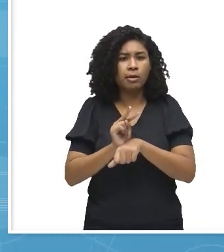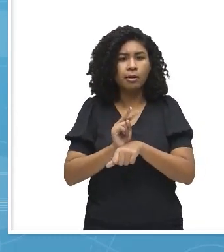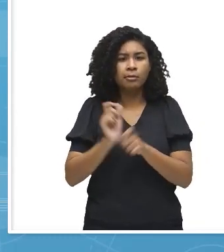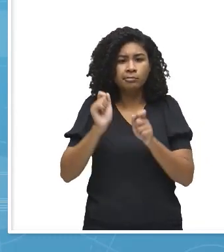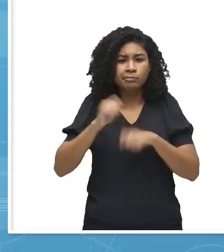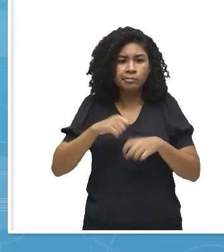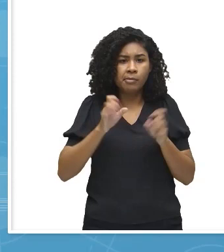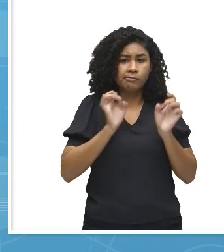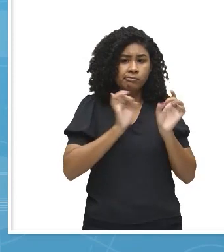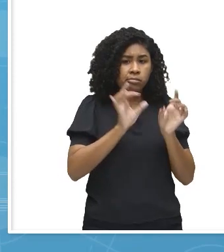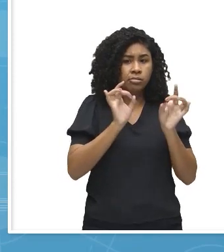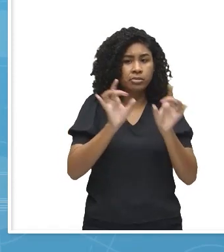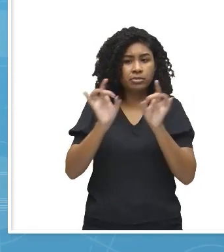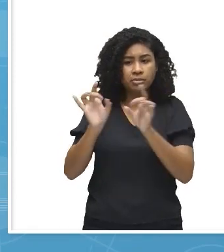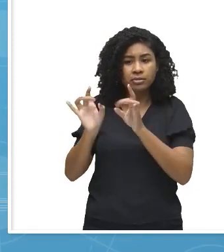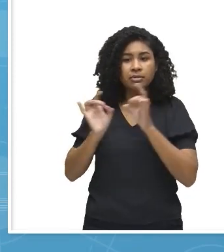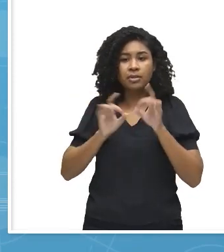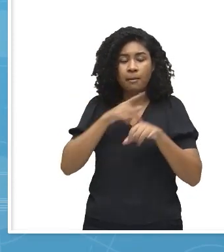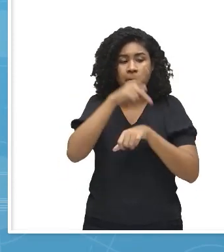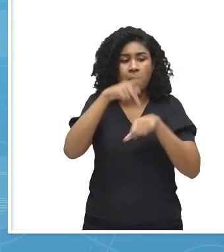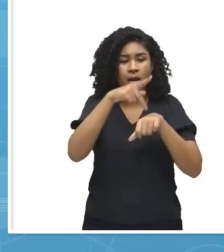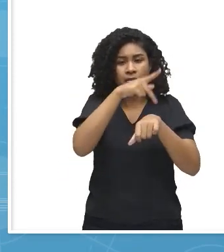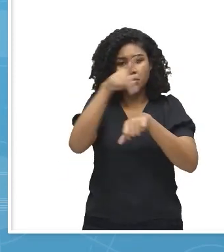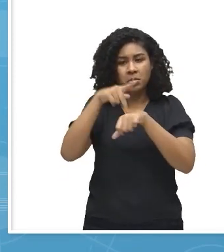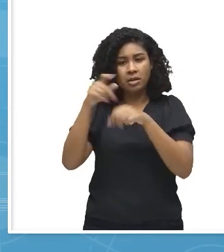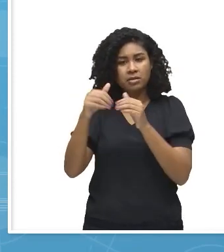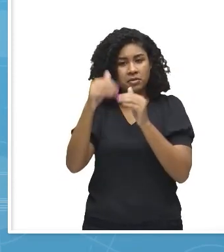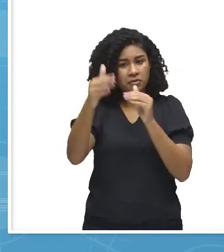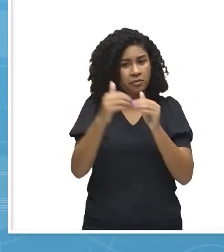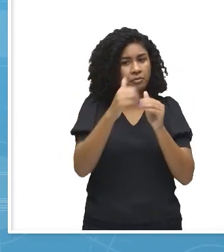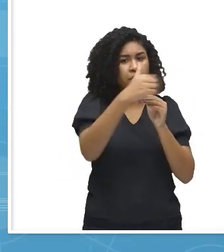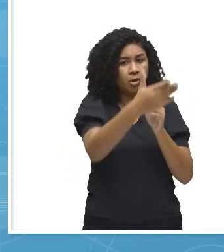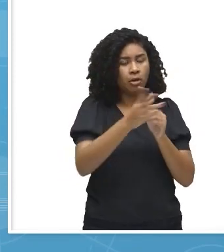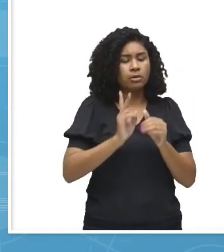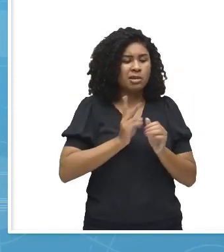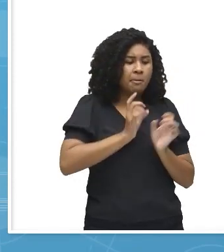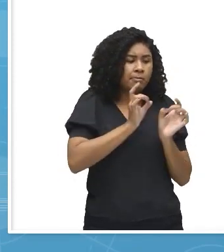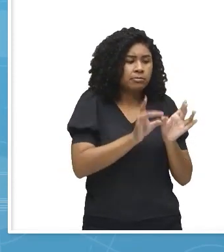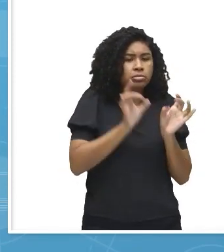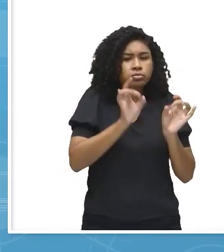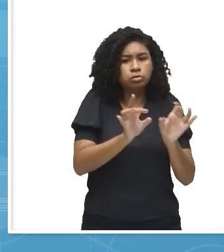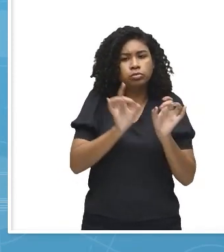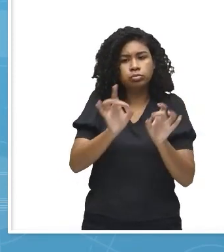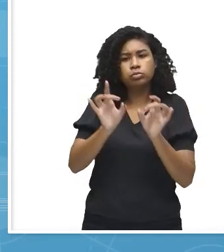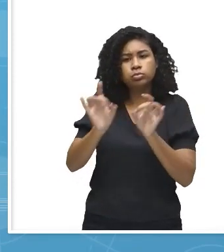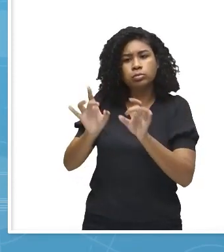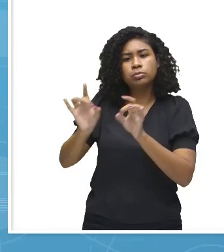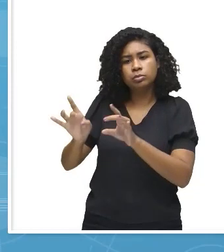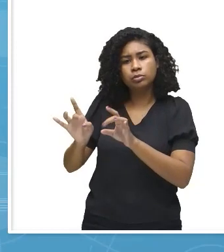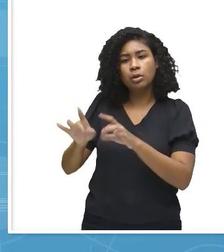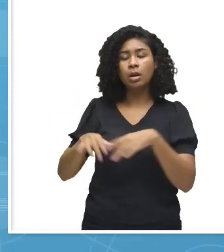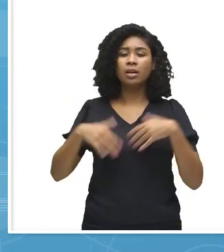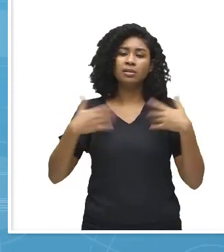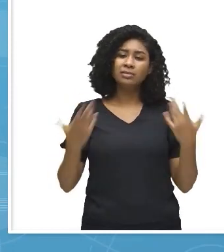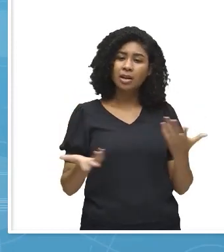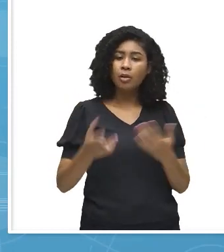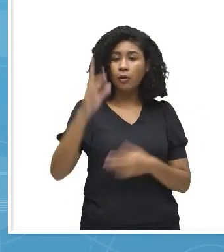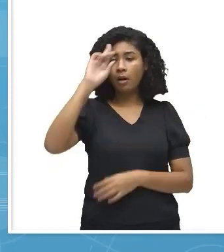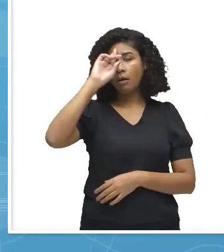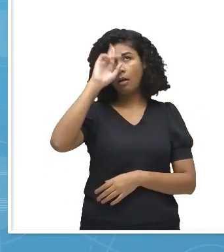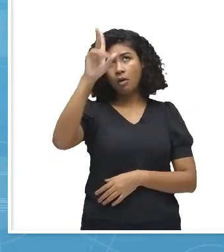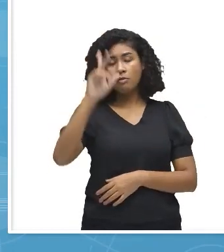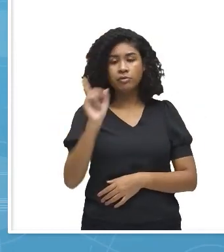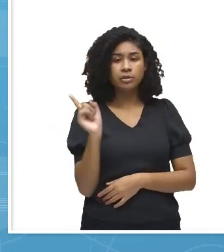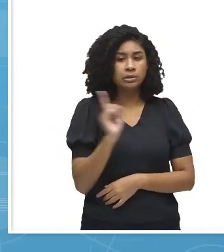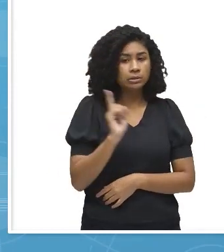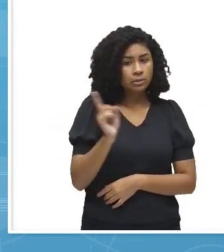e ele era comercializado com outros países, ele era exportado, tá? Então, a gente não pode confundir aí